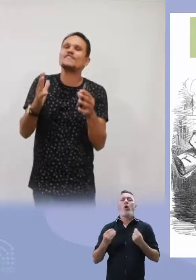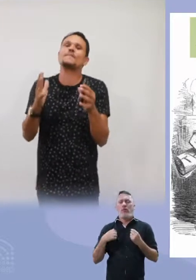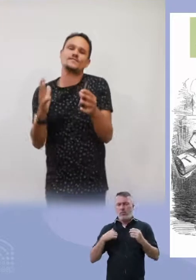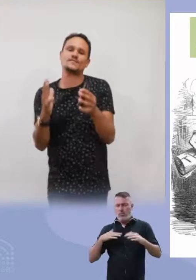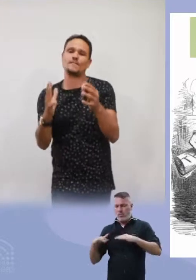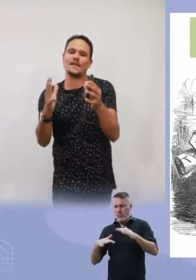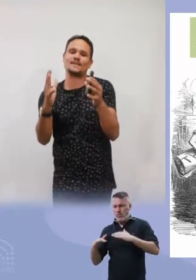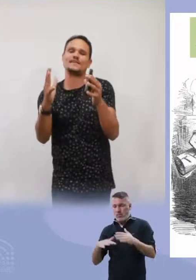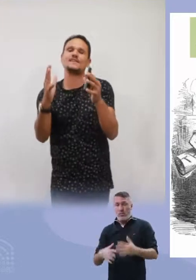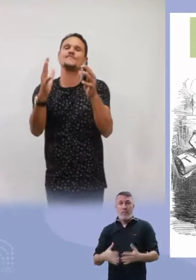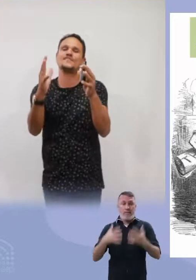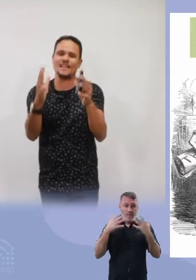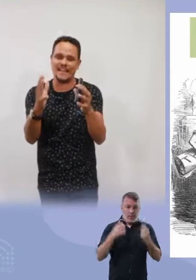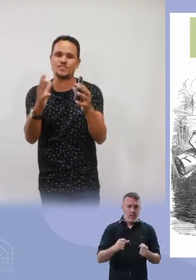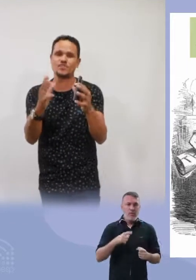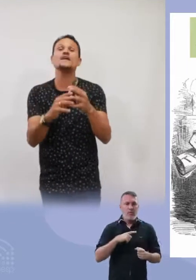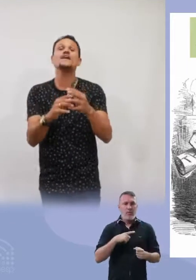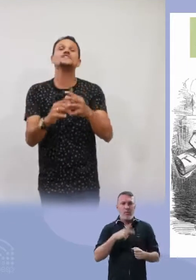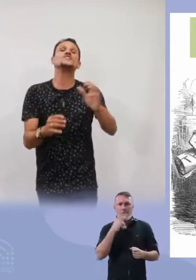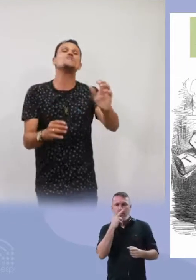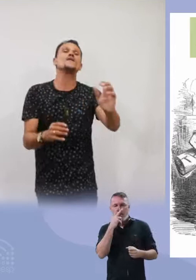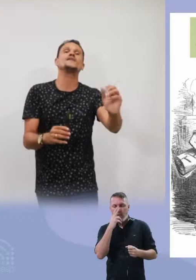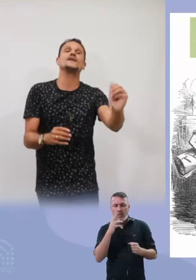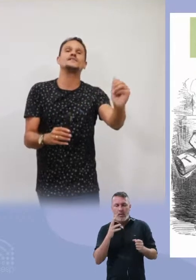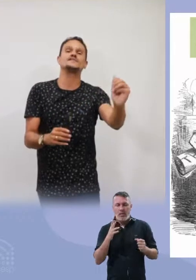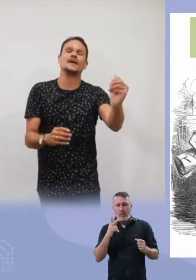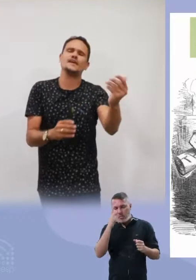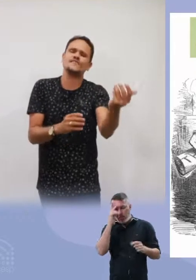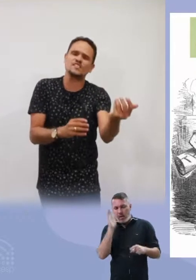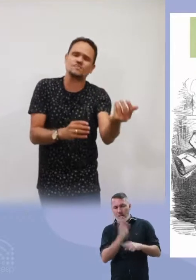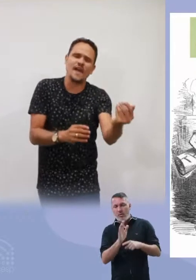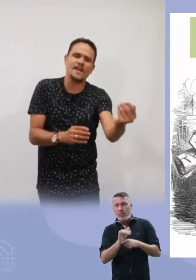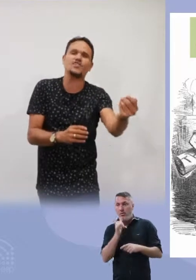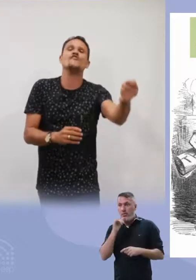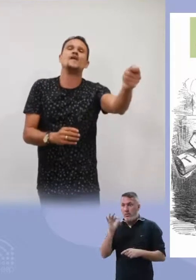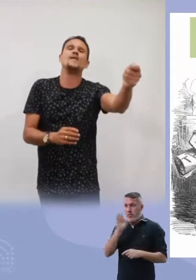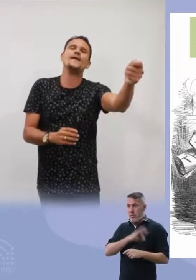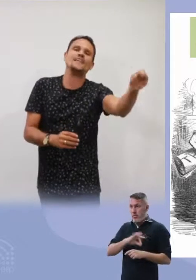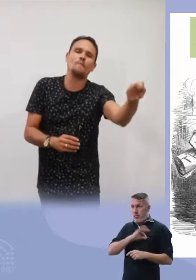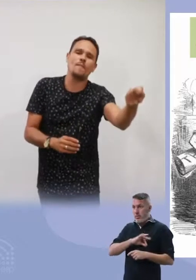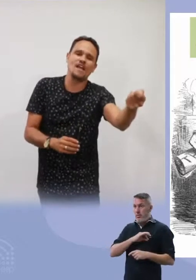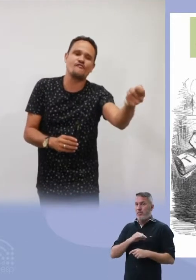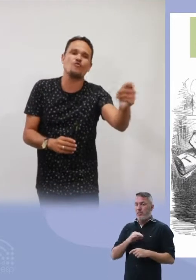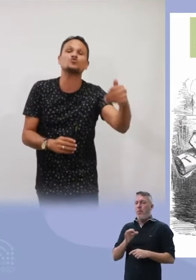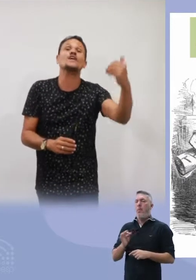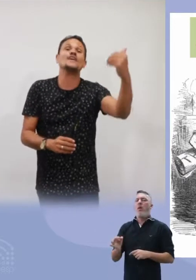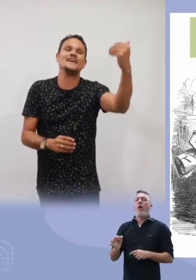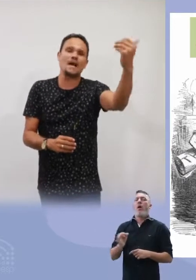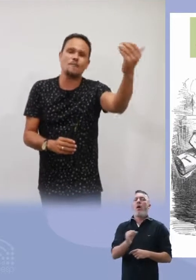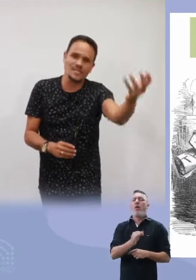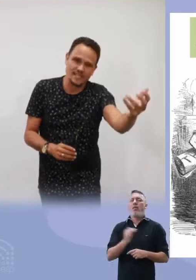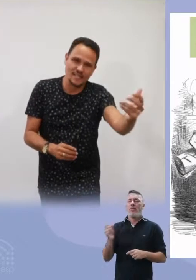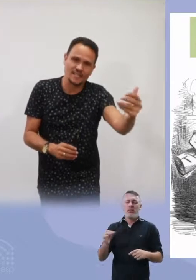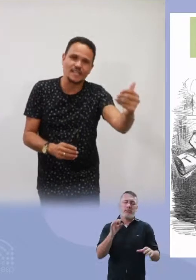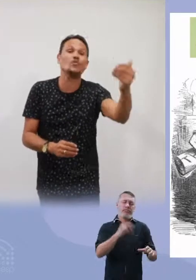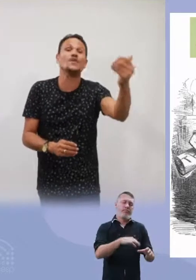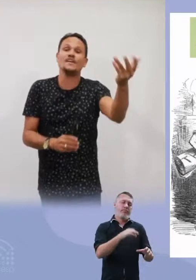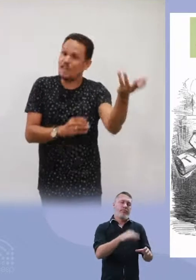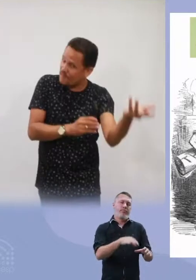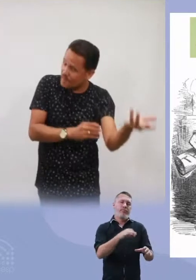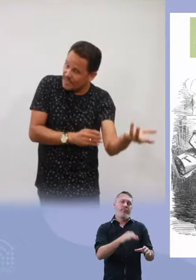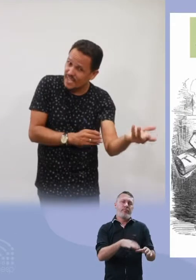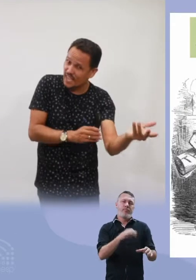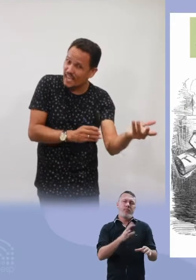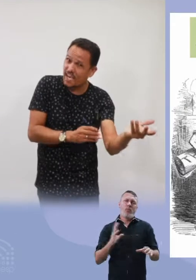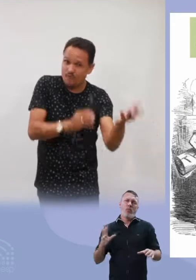caixinha servia para que finalidade? Se uma criança, infelizmente, foi apertar um parafuso e acabou se acidentando e